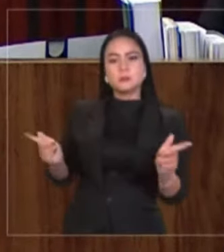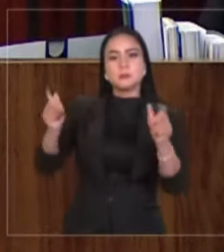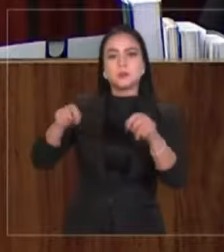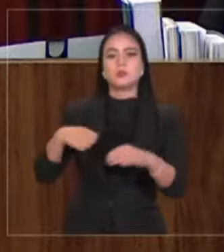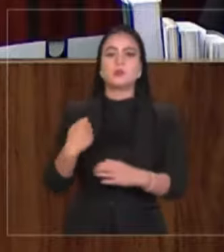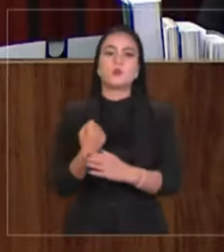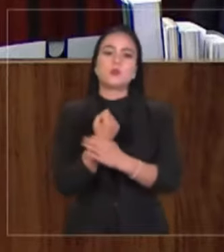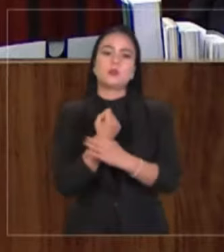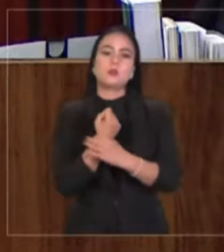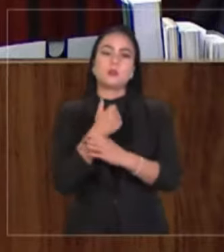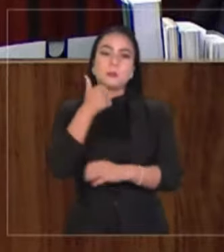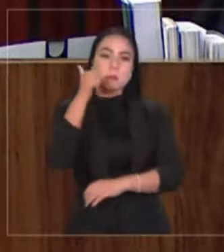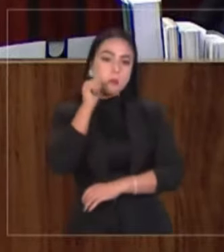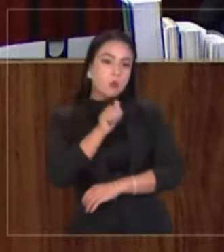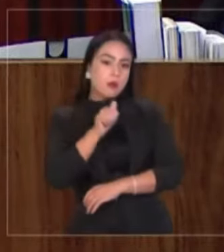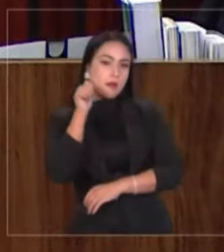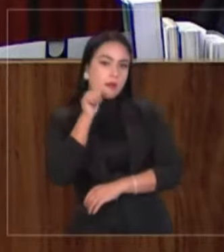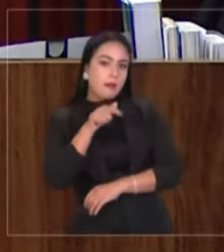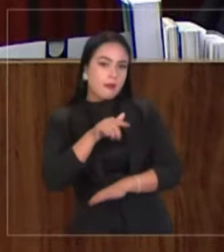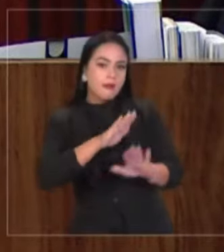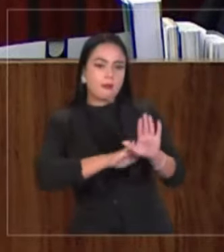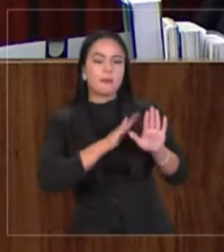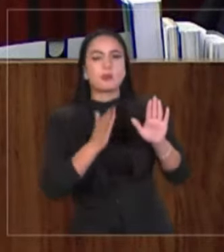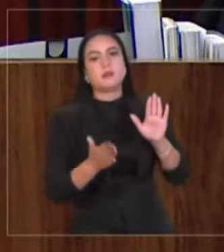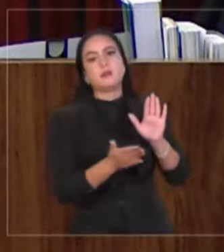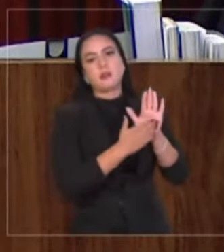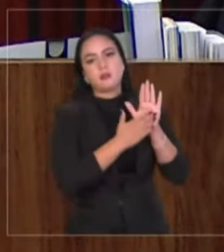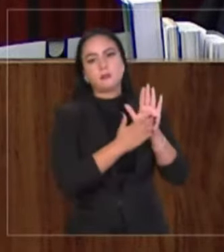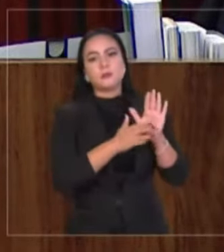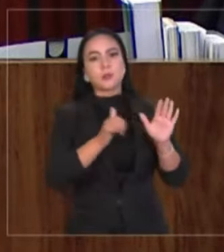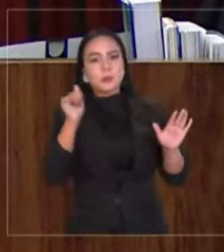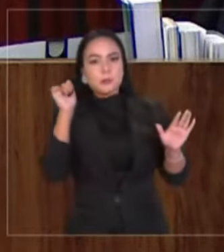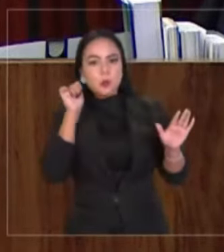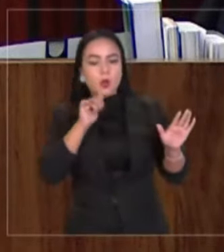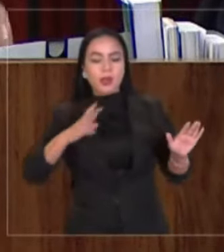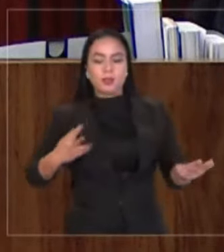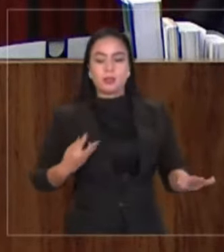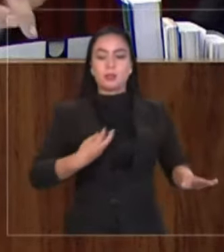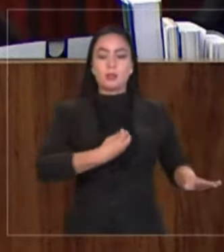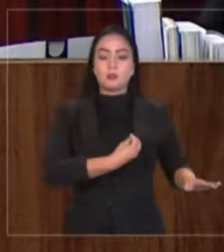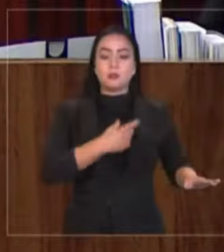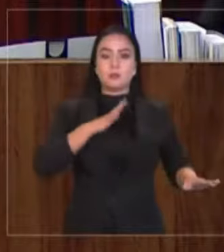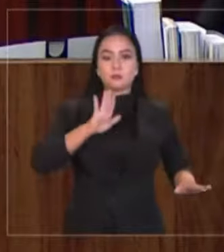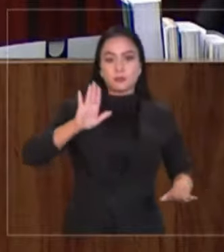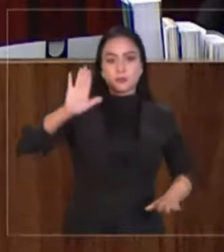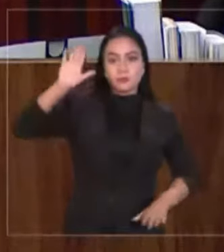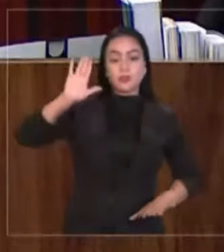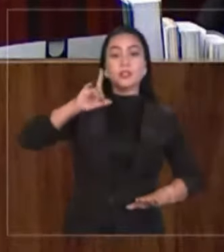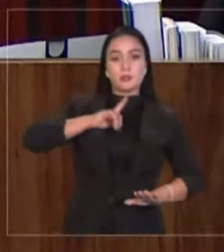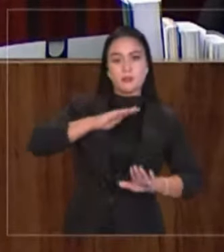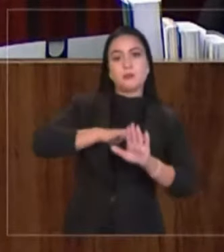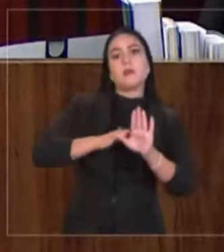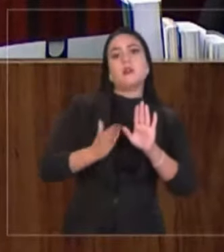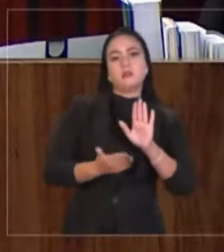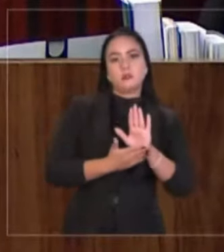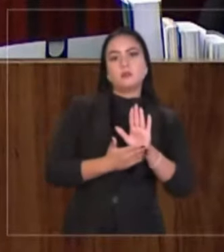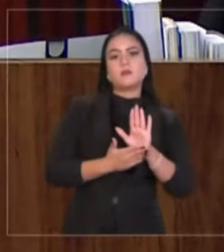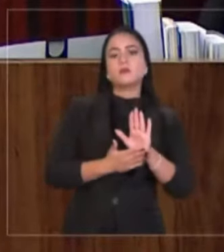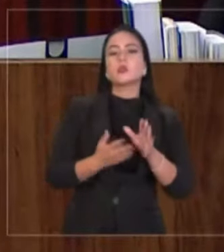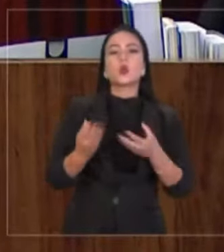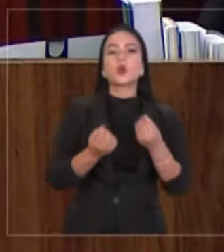pras mulheres que são ameaçadas pras mulheres trans que foram candidatas e ameaçadas como dizer